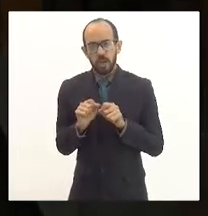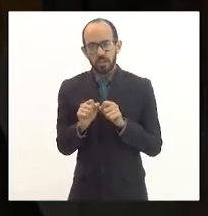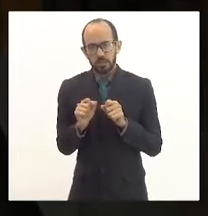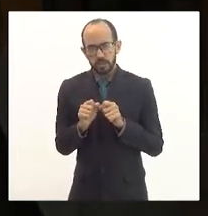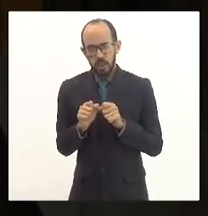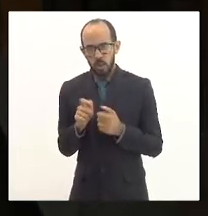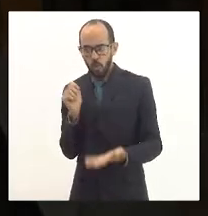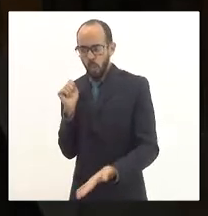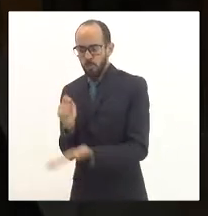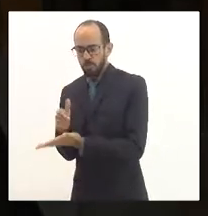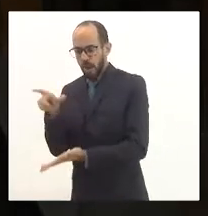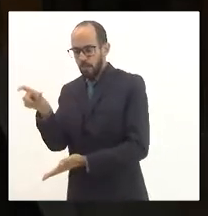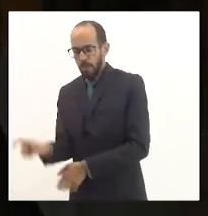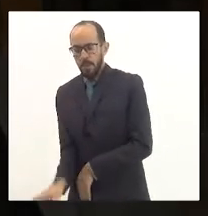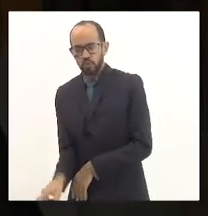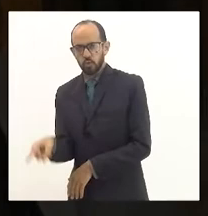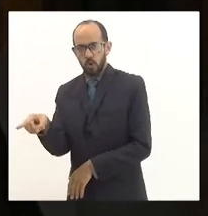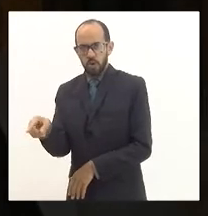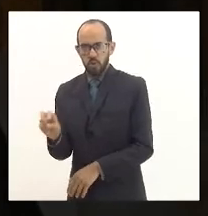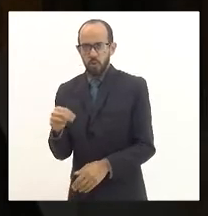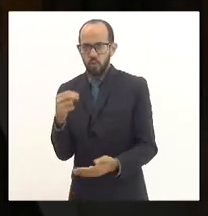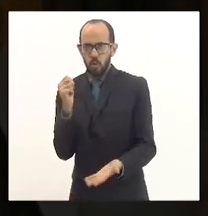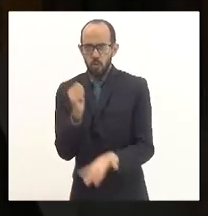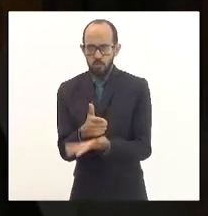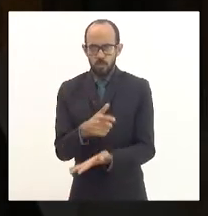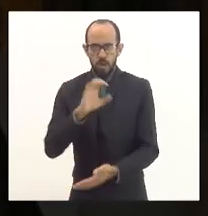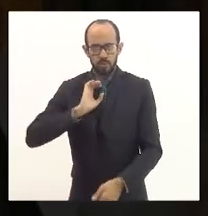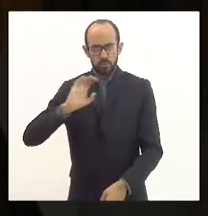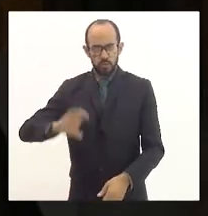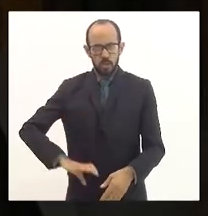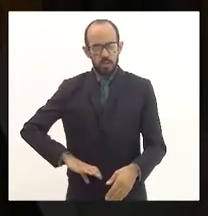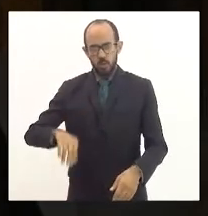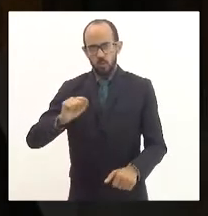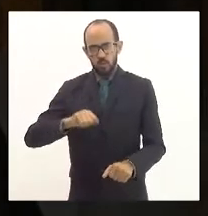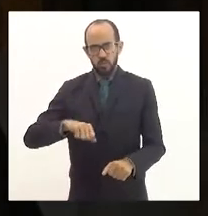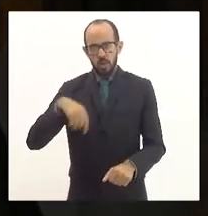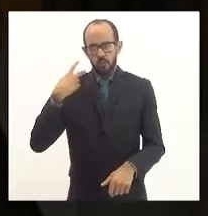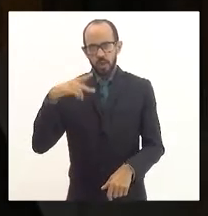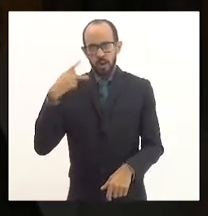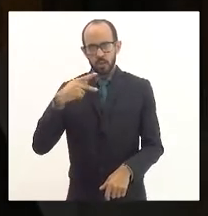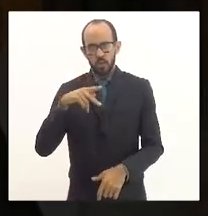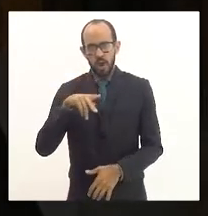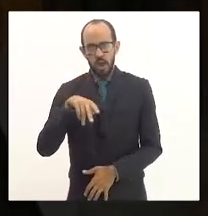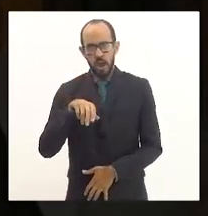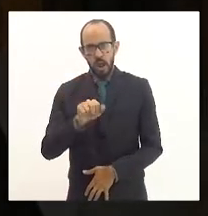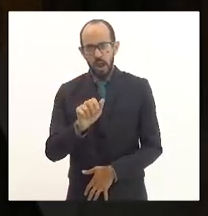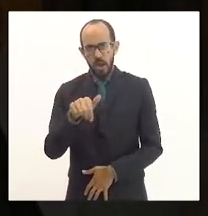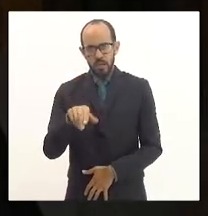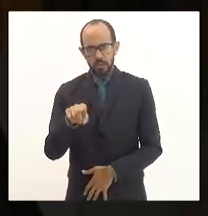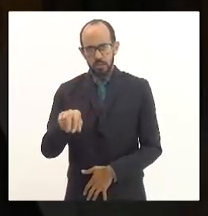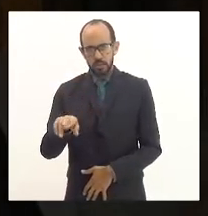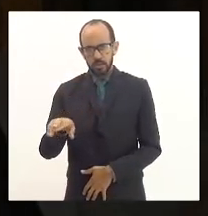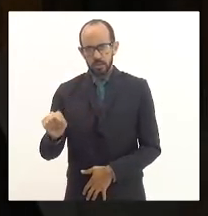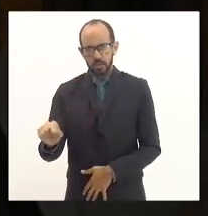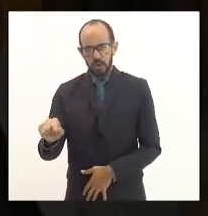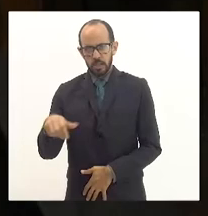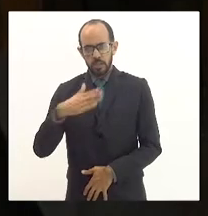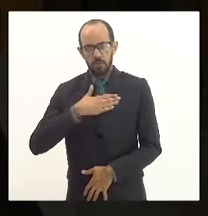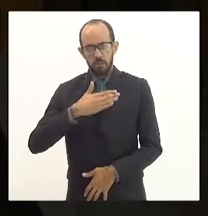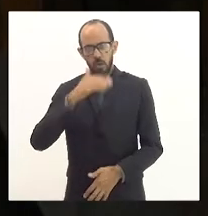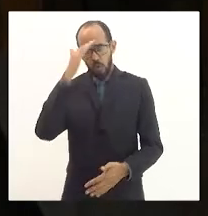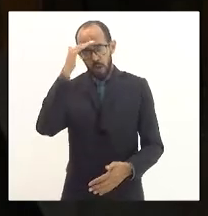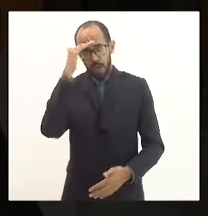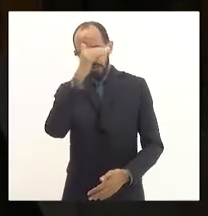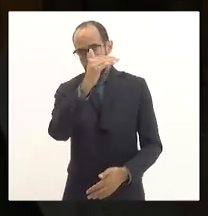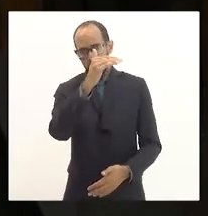de querer comprar o cidadão EA vereadora Alexandra tem o meu carinho meu respeito minha admiração o